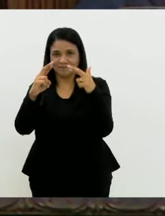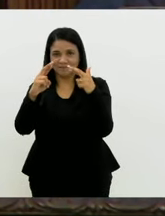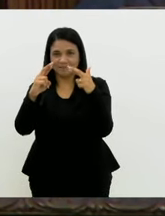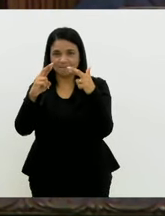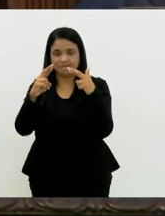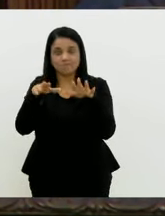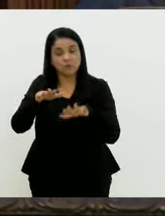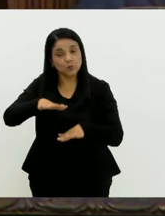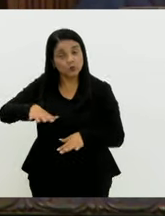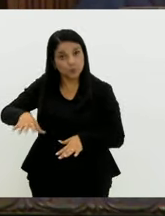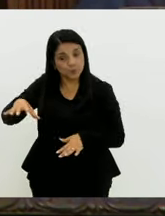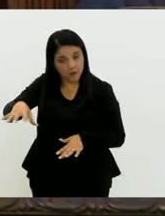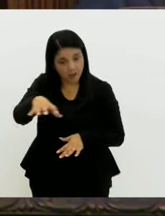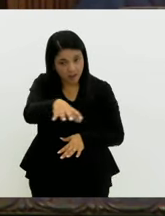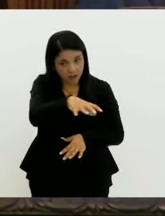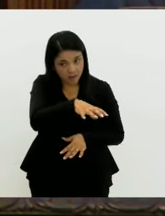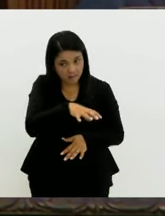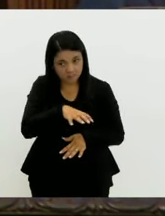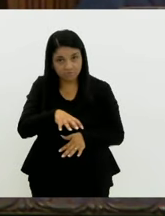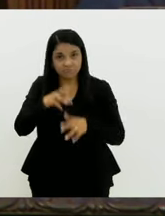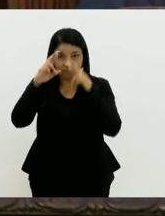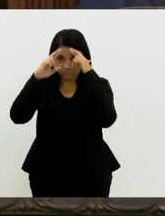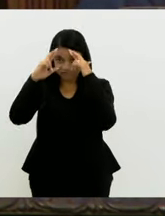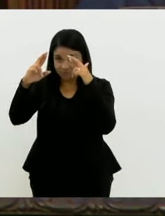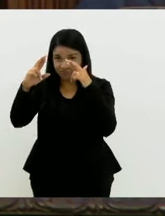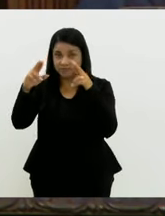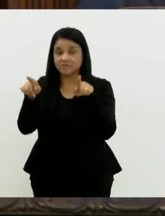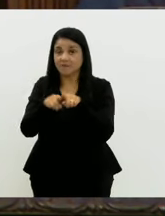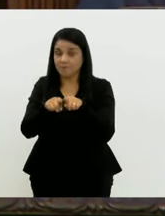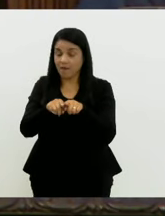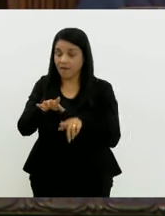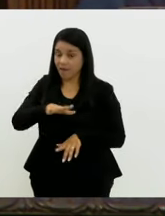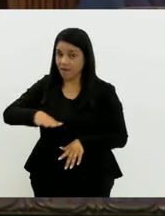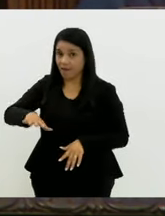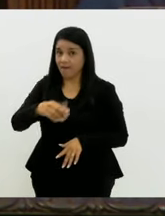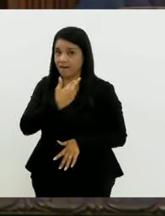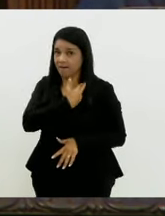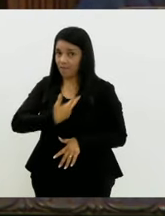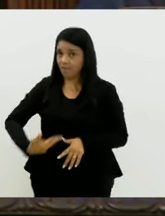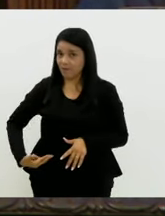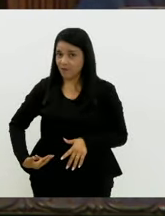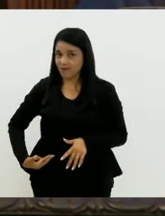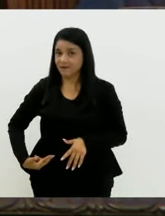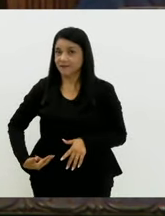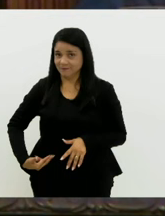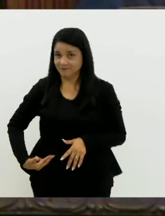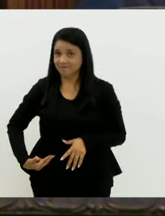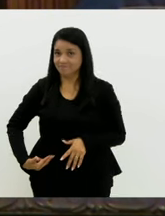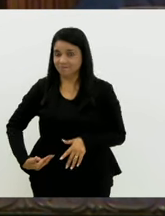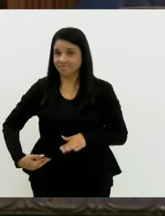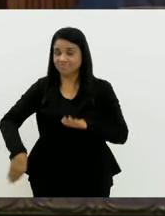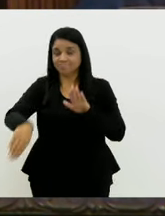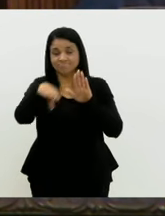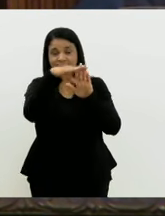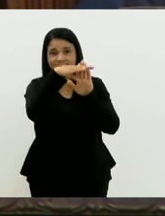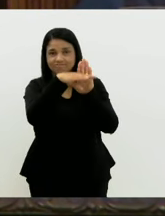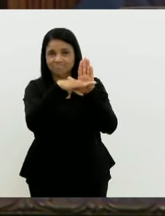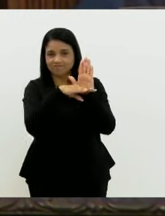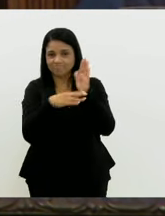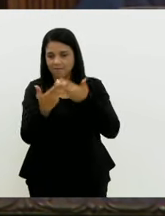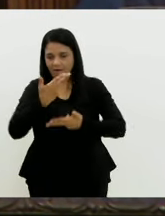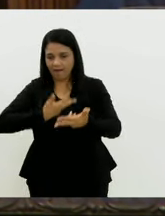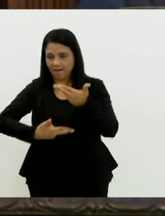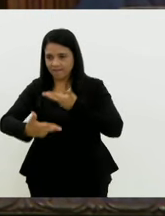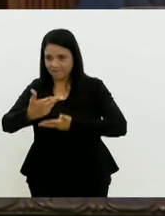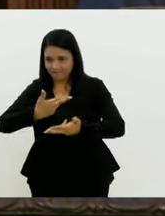espaços, o espaço republicano que deve pautar as nossas relações. Isso